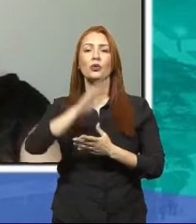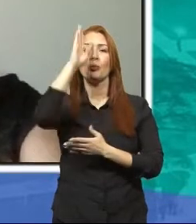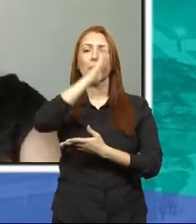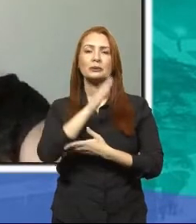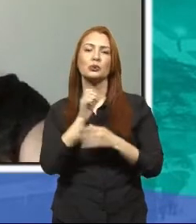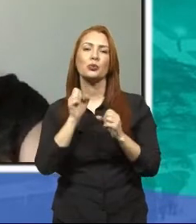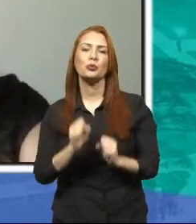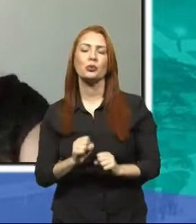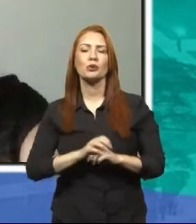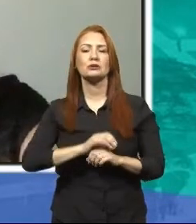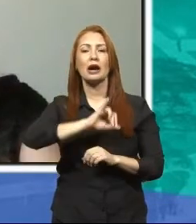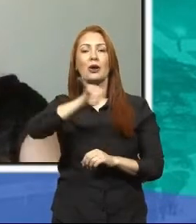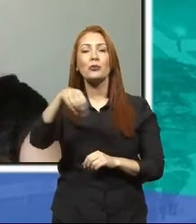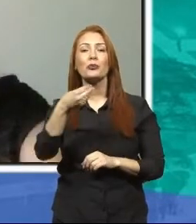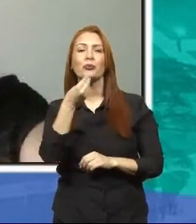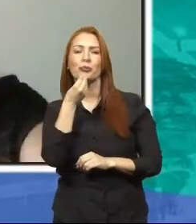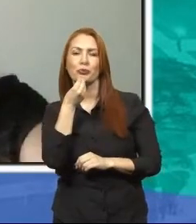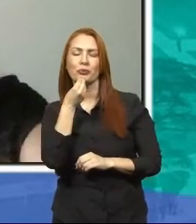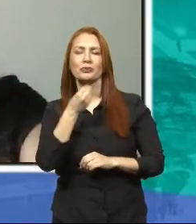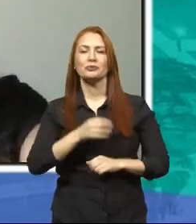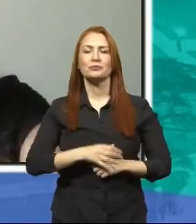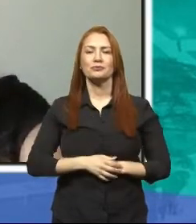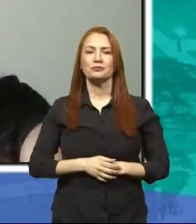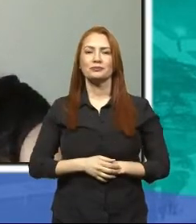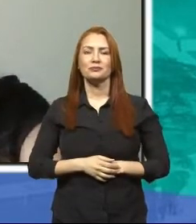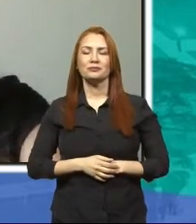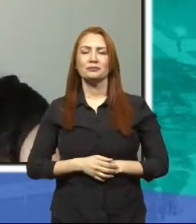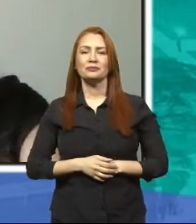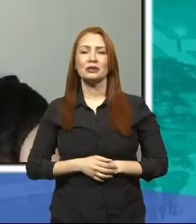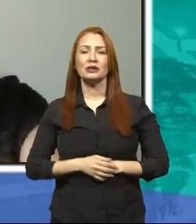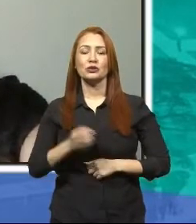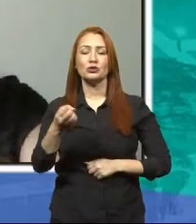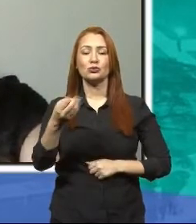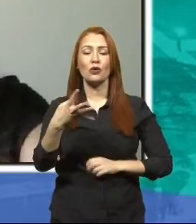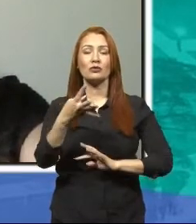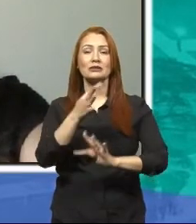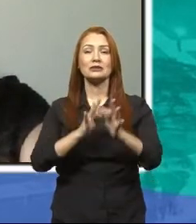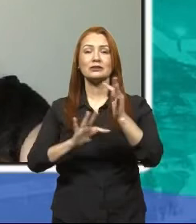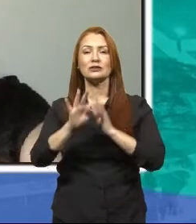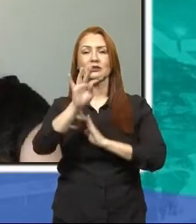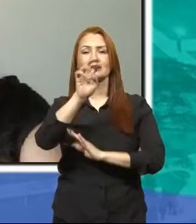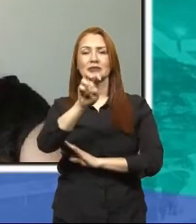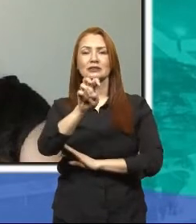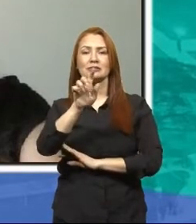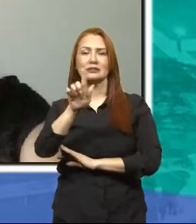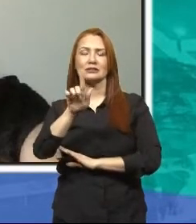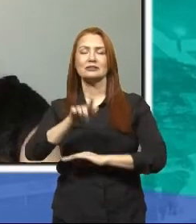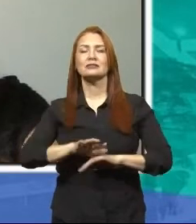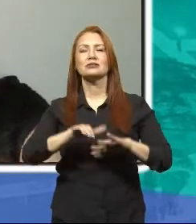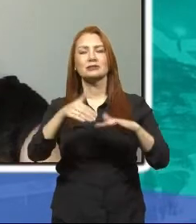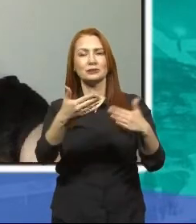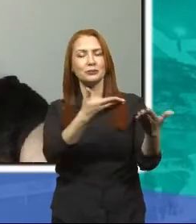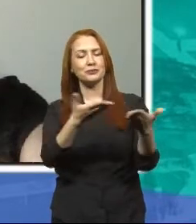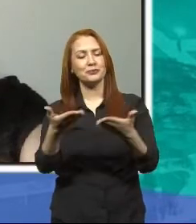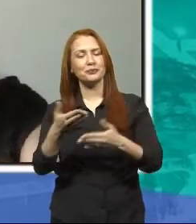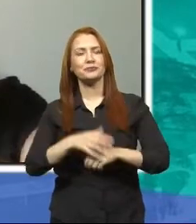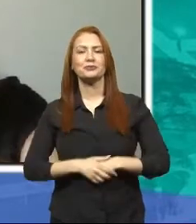essa oportunidade dessa nova tecnologia 5G? Então, professor, por